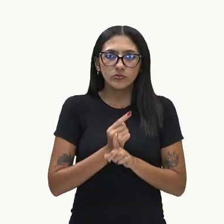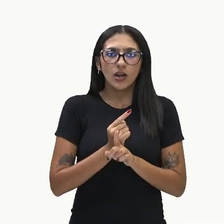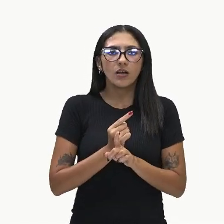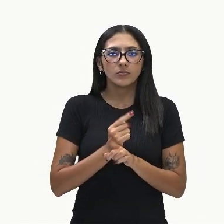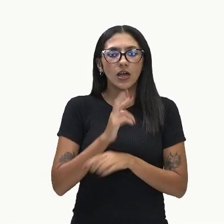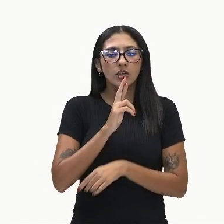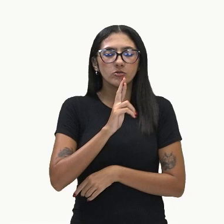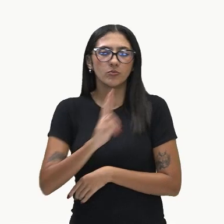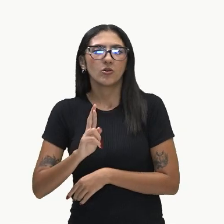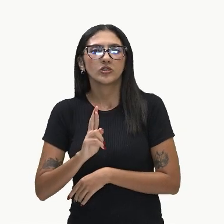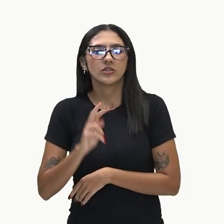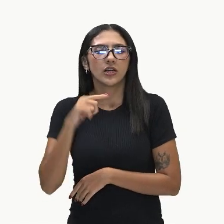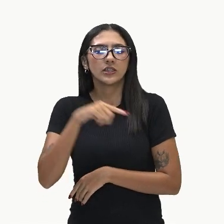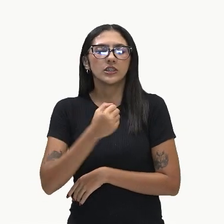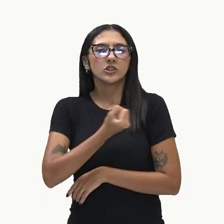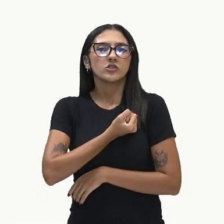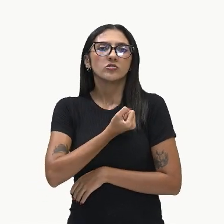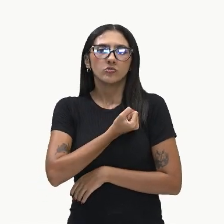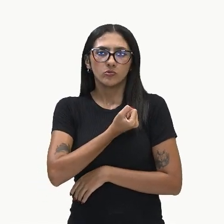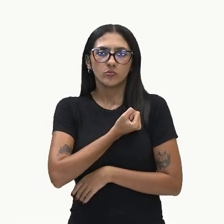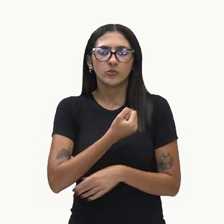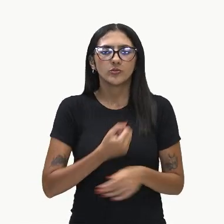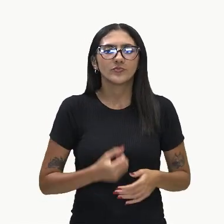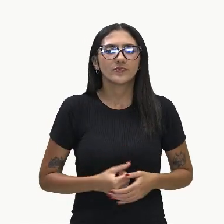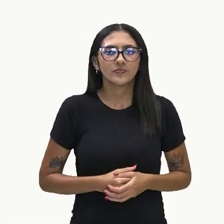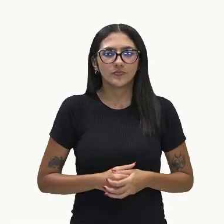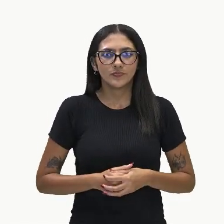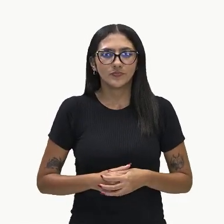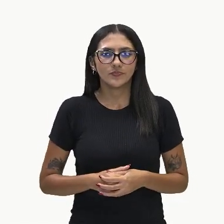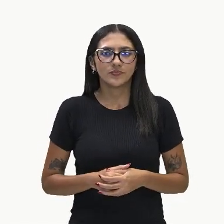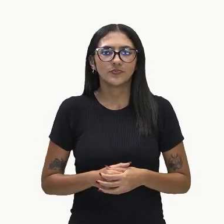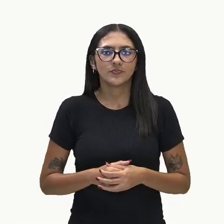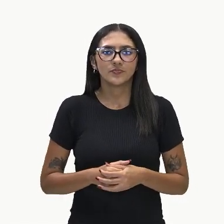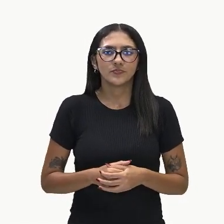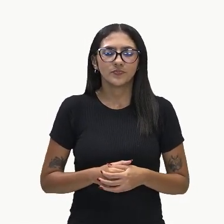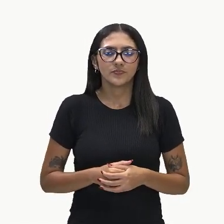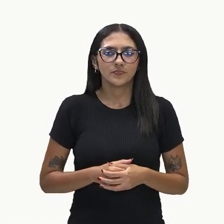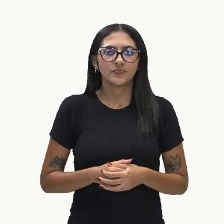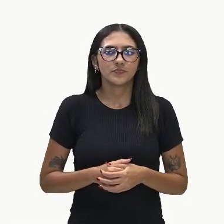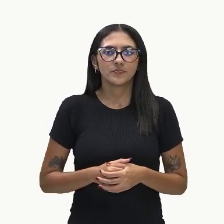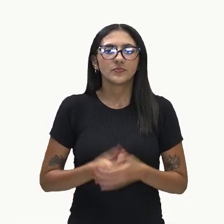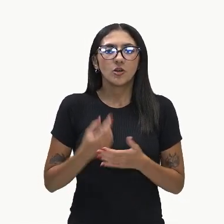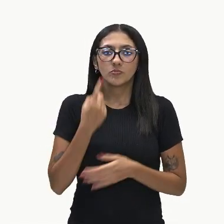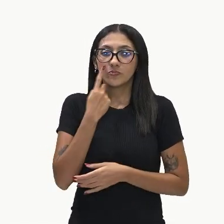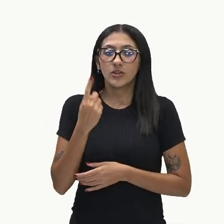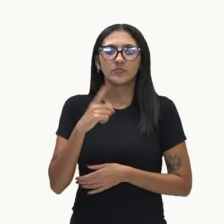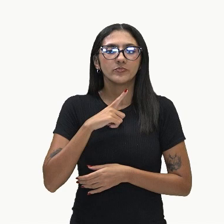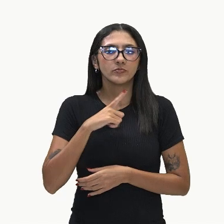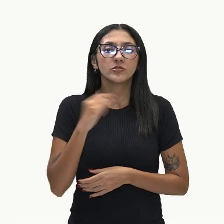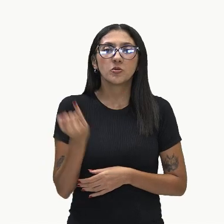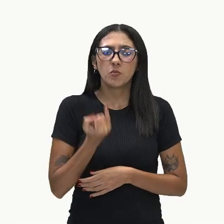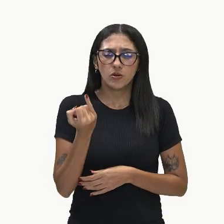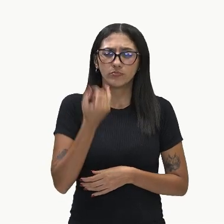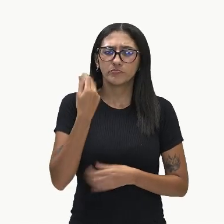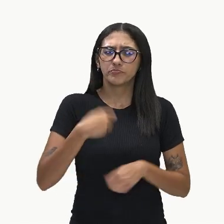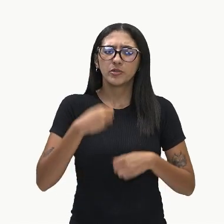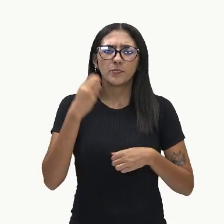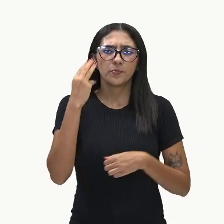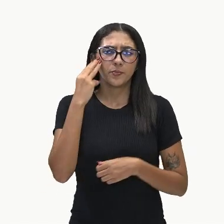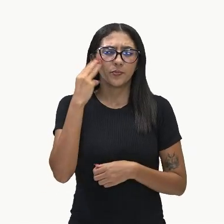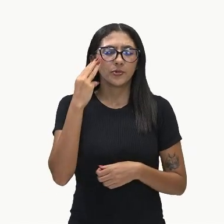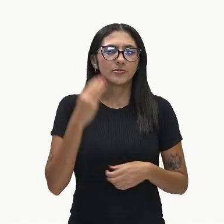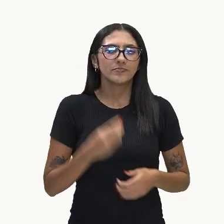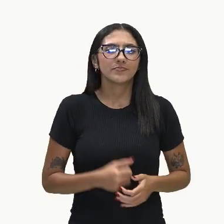que torna a sentença verdadeira. Tá bom? Então, isso aqui é muito importante, gravem bem.